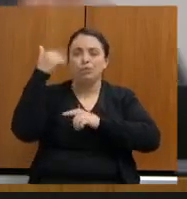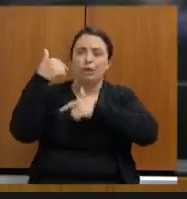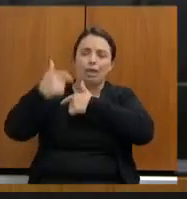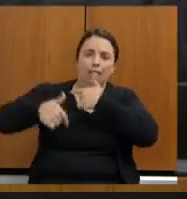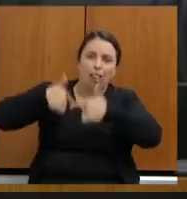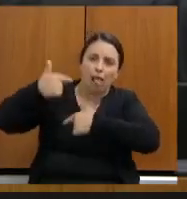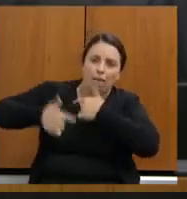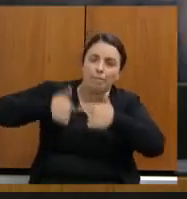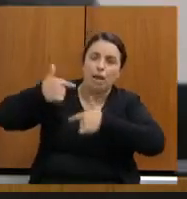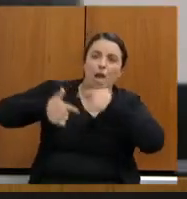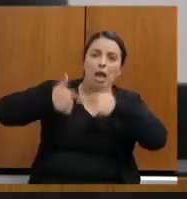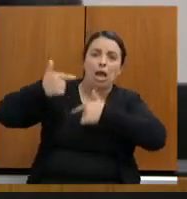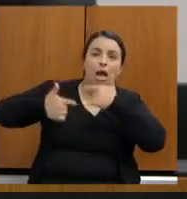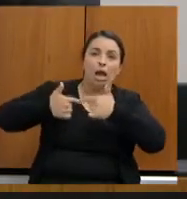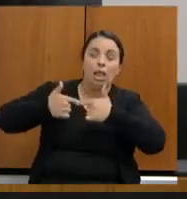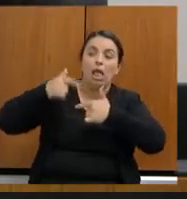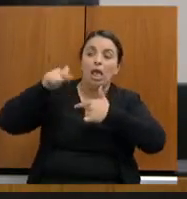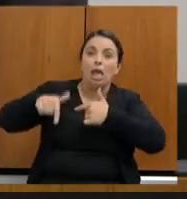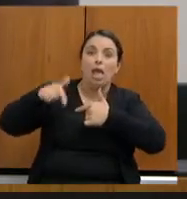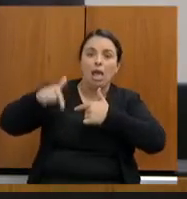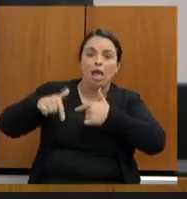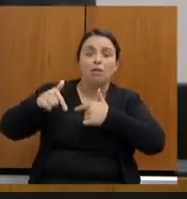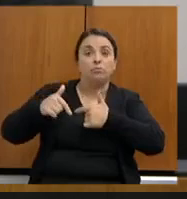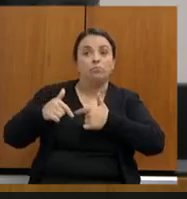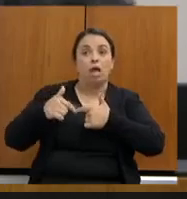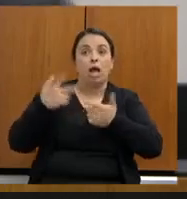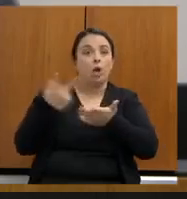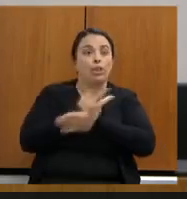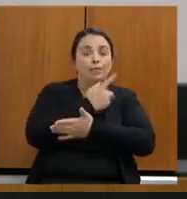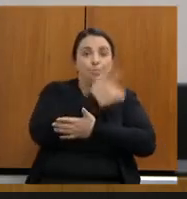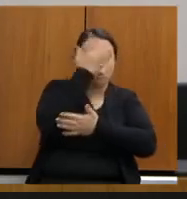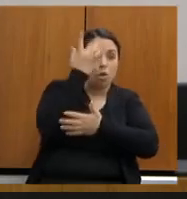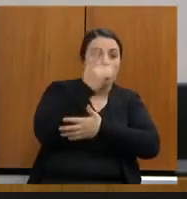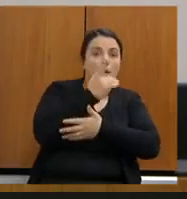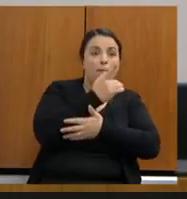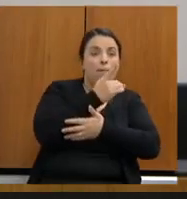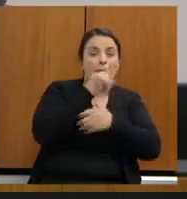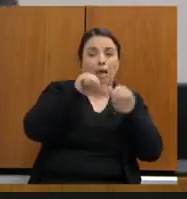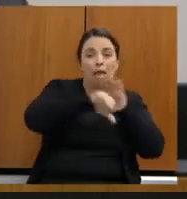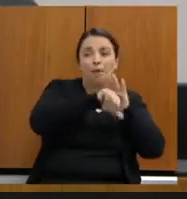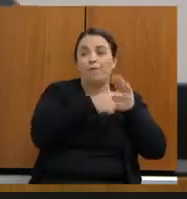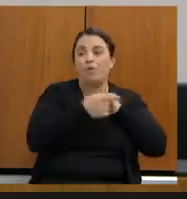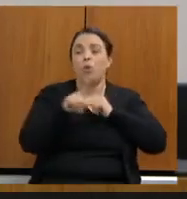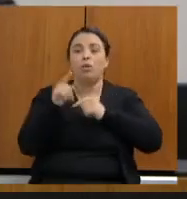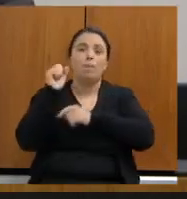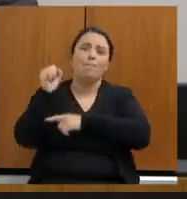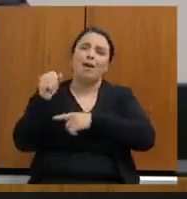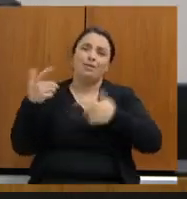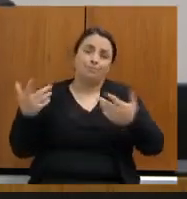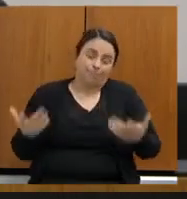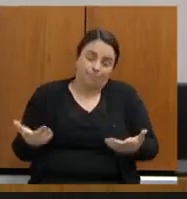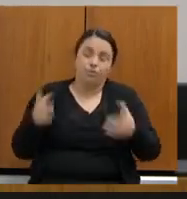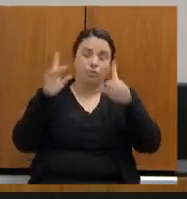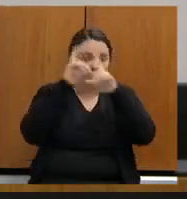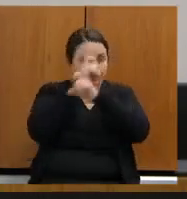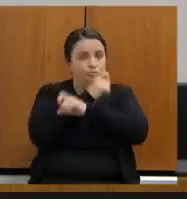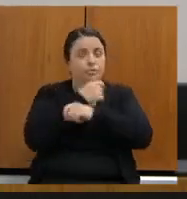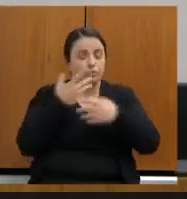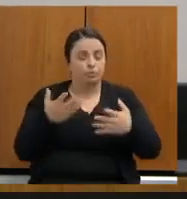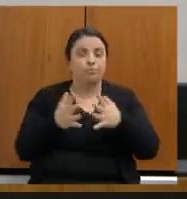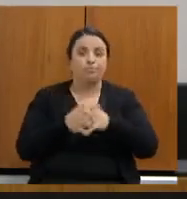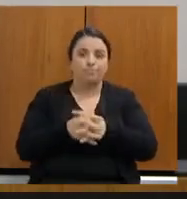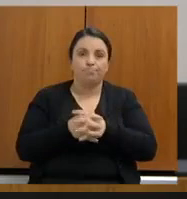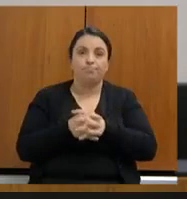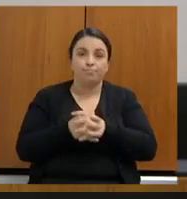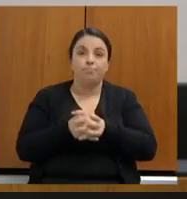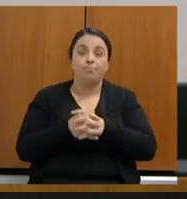noite o preso ganhou as ruas Só 12.697 queremos agradecer o deputado batom falou na menção